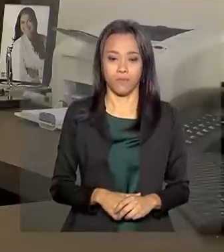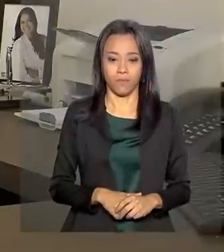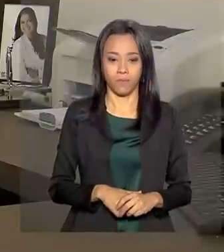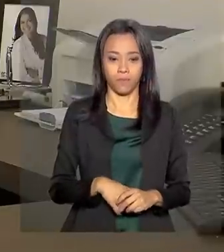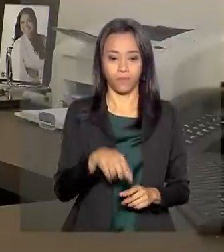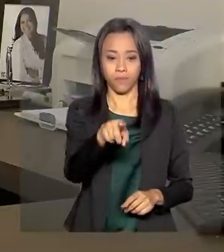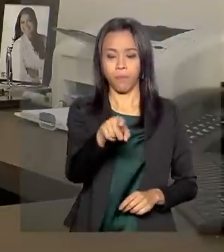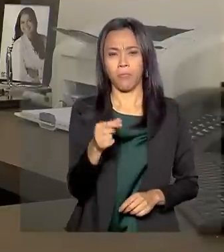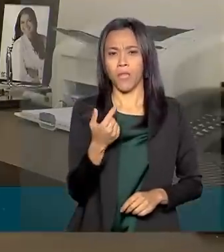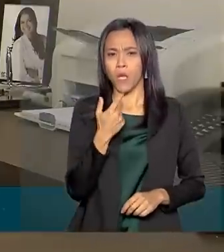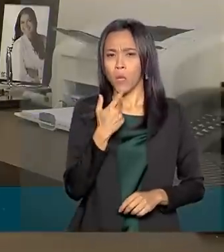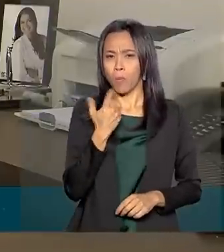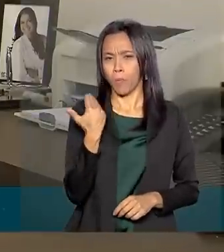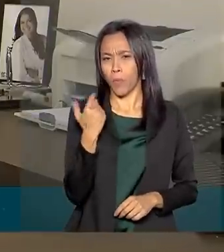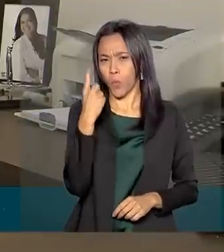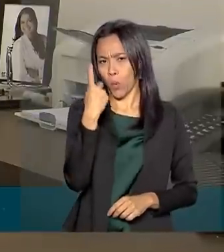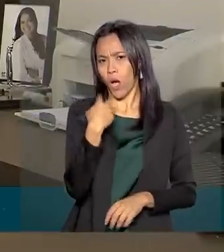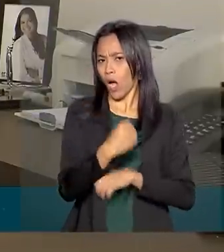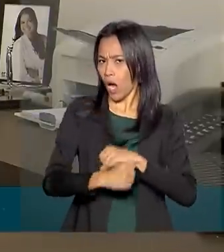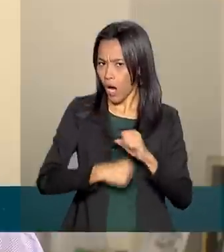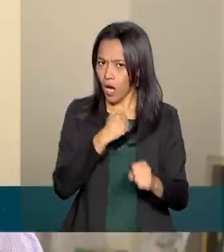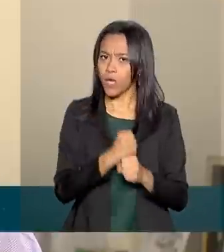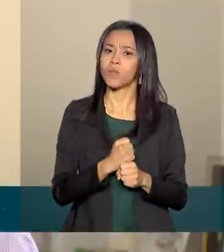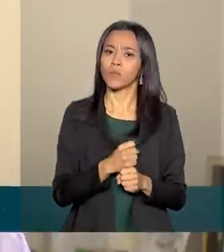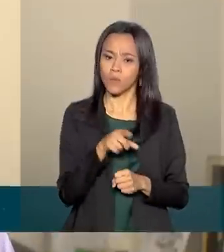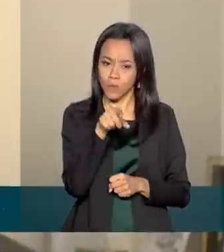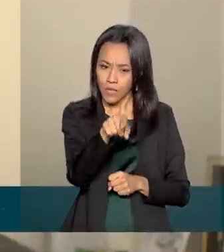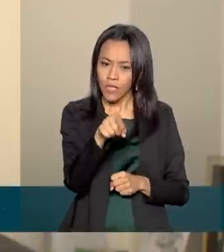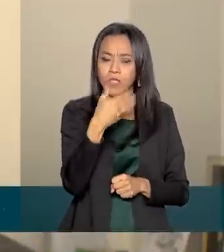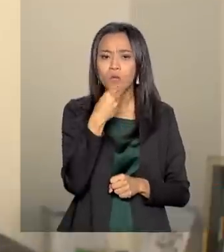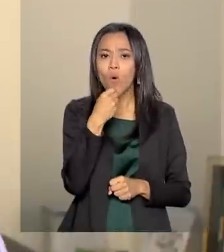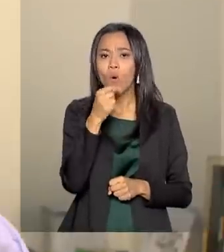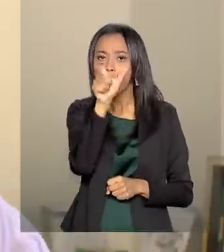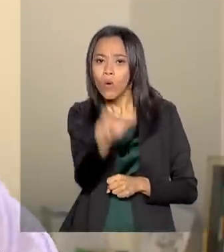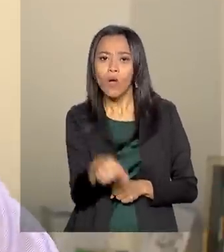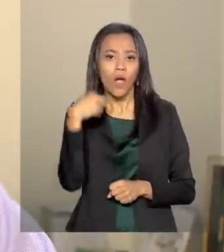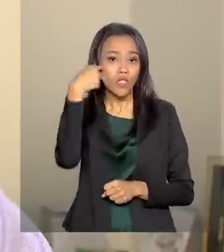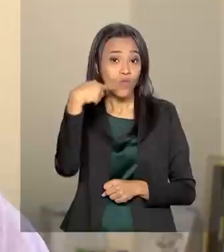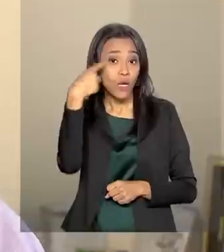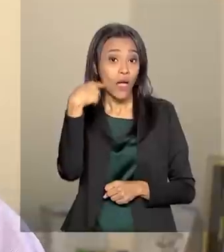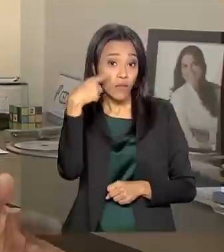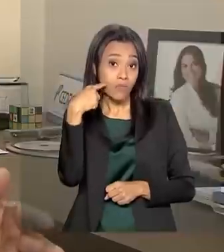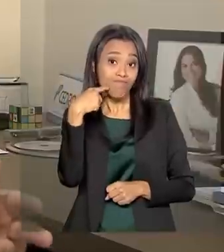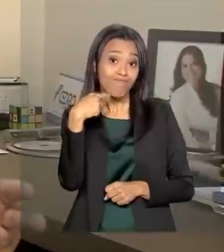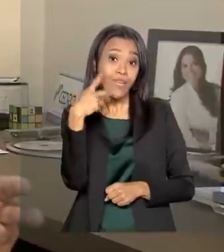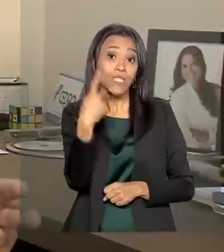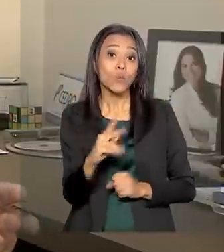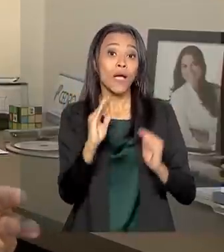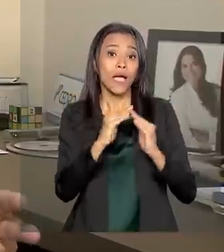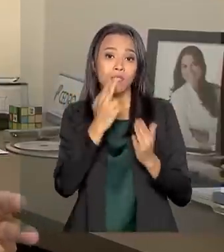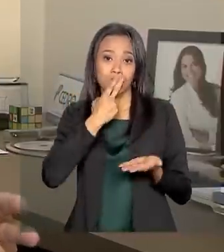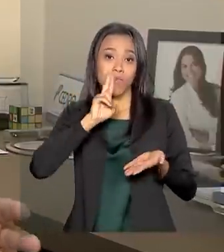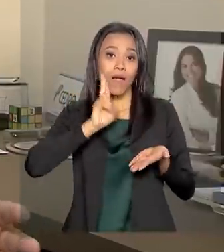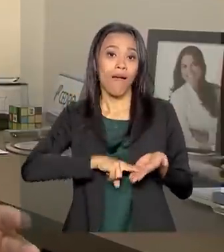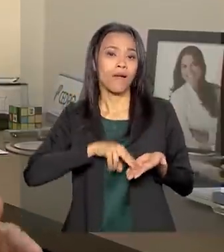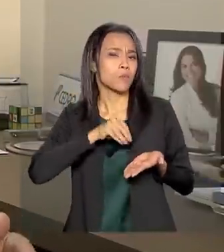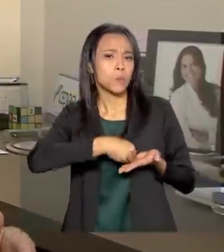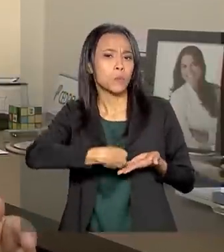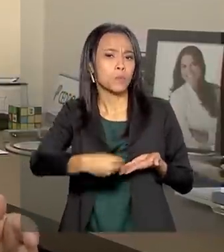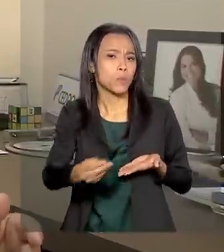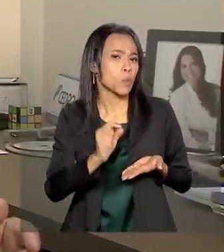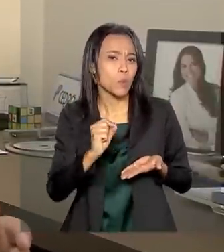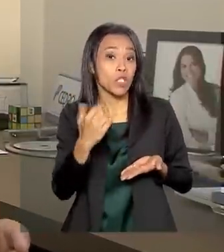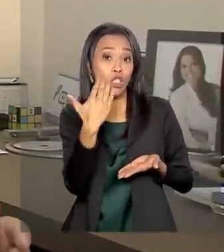Há pouco mais de um ano, o advogado Dorival Alves de Souza recebeu em sua casa uma carta da concessionária